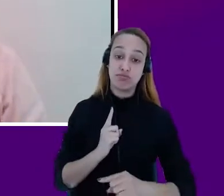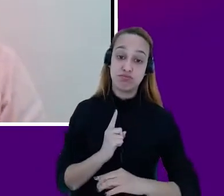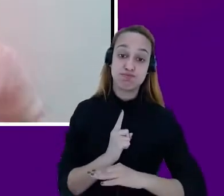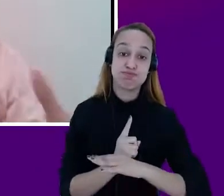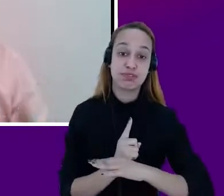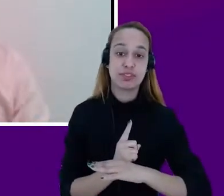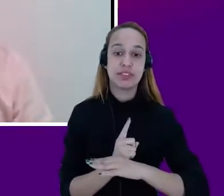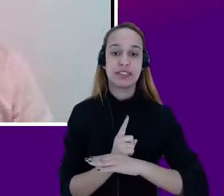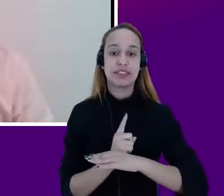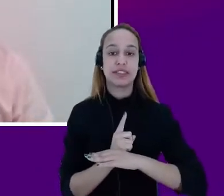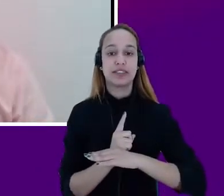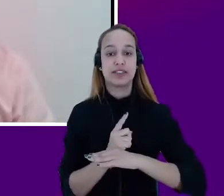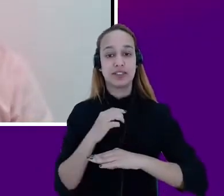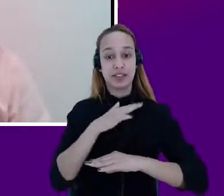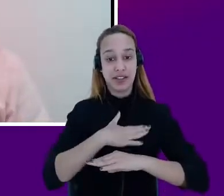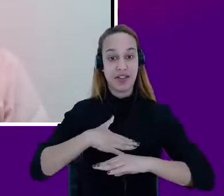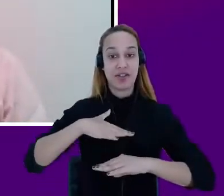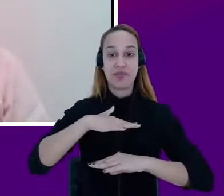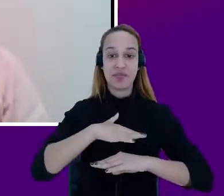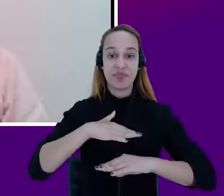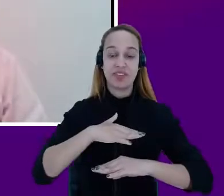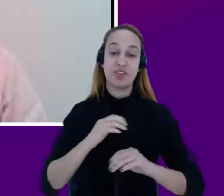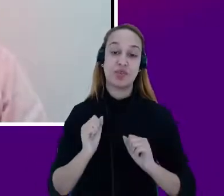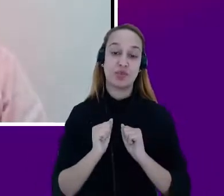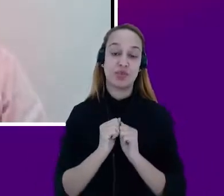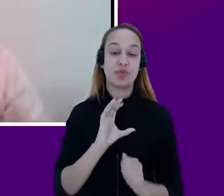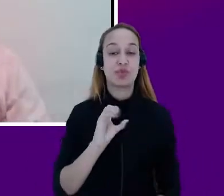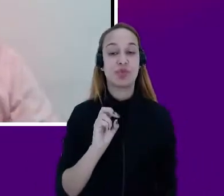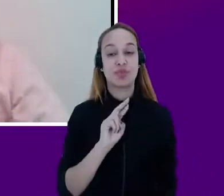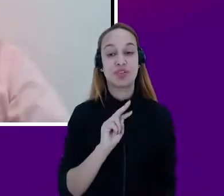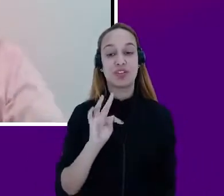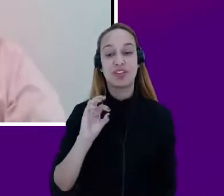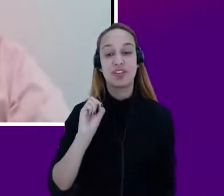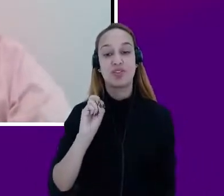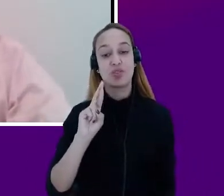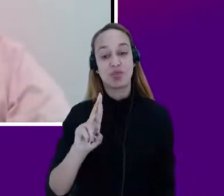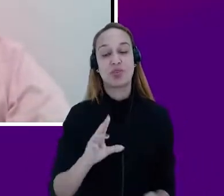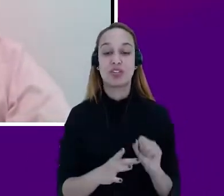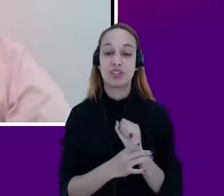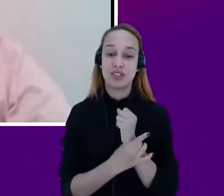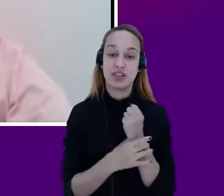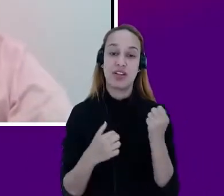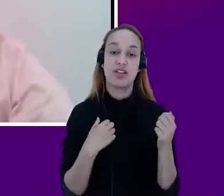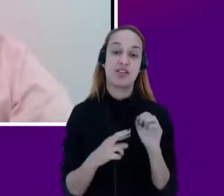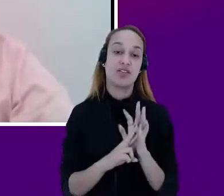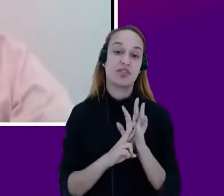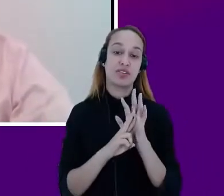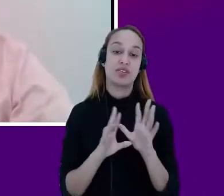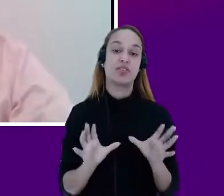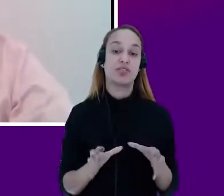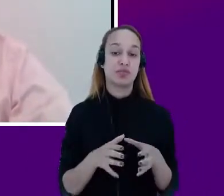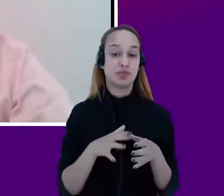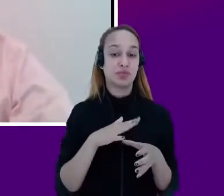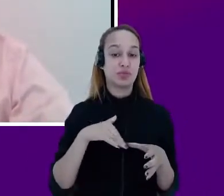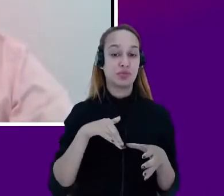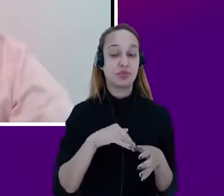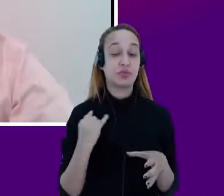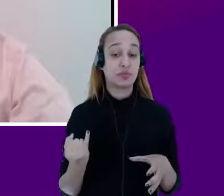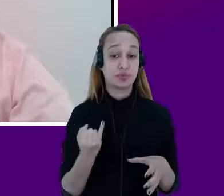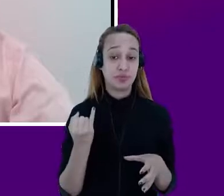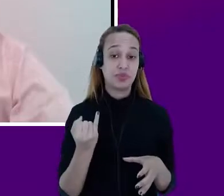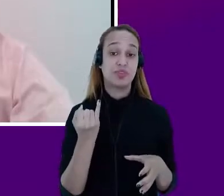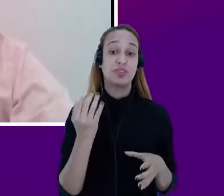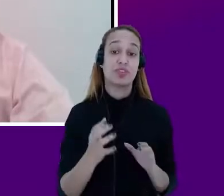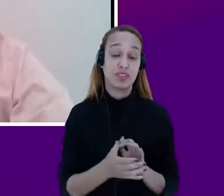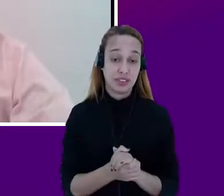lado de cá do balcão com os corretores de seguros. Represento aqui uma classe muito importante no nosso mercado,